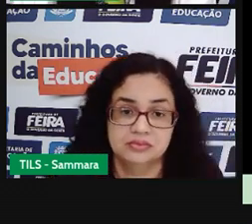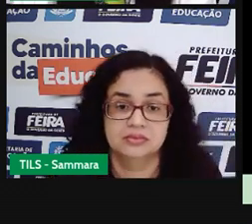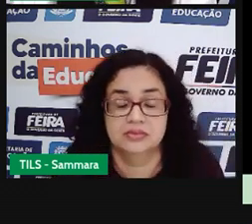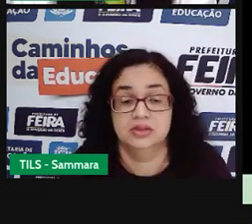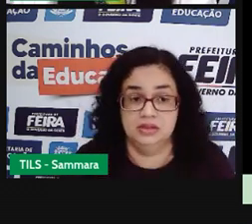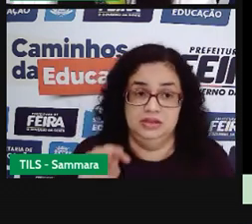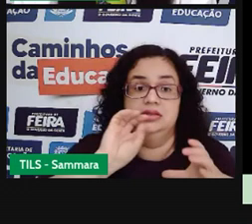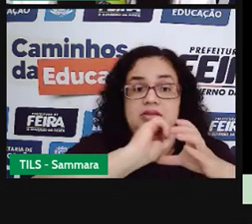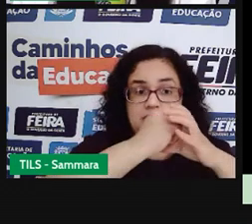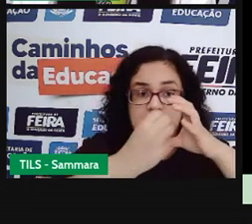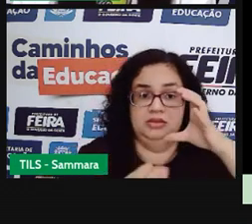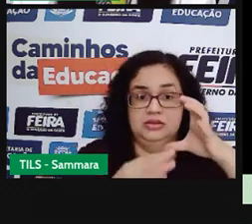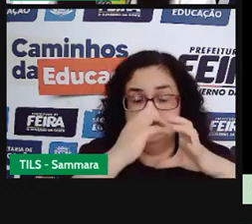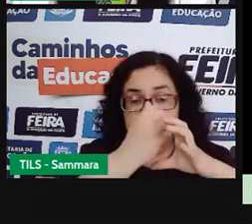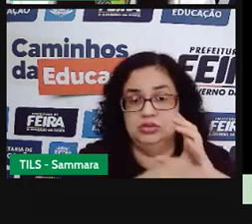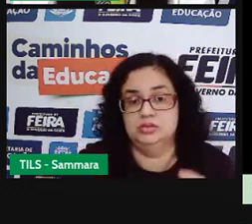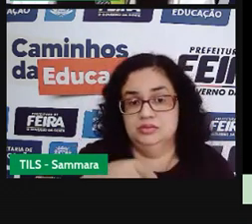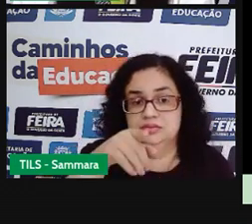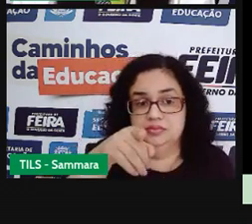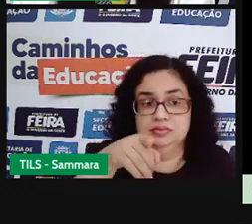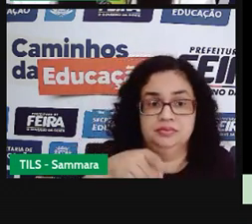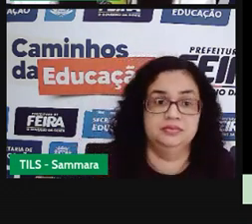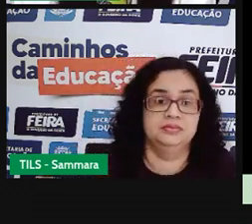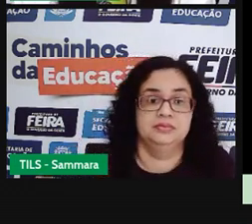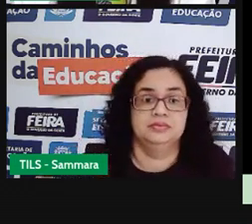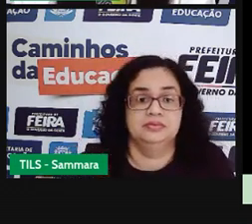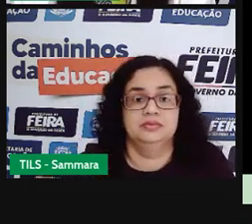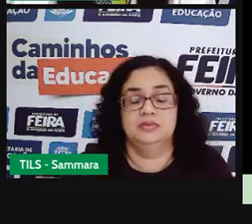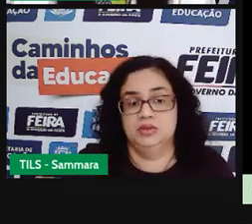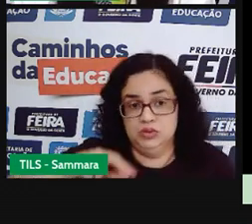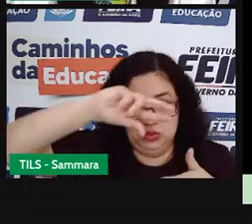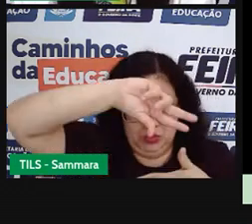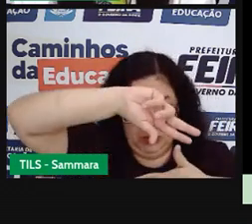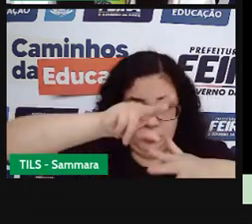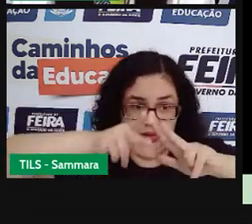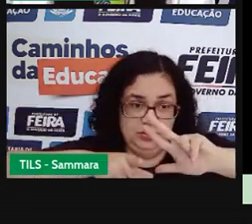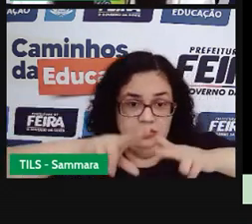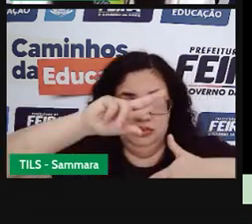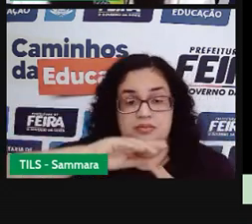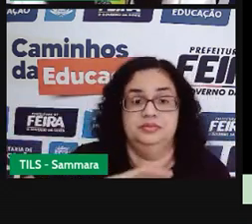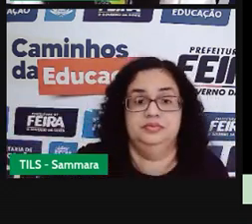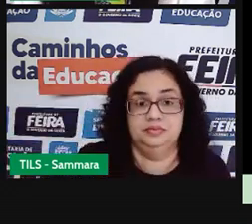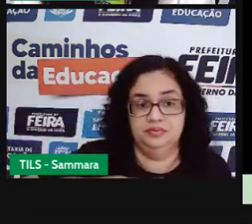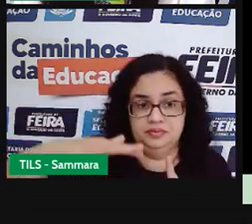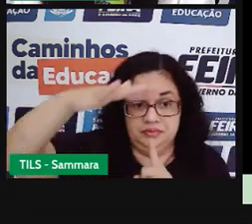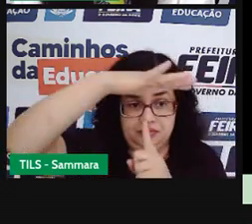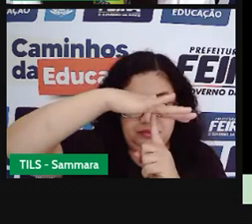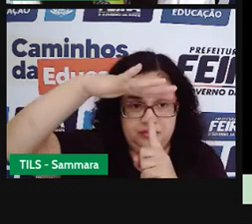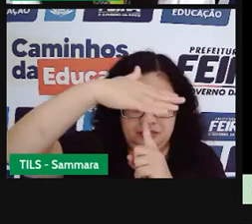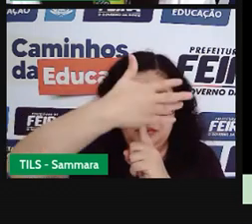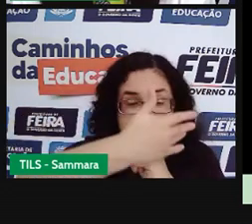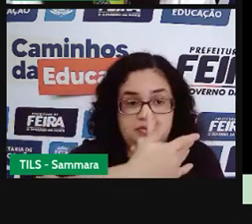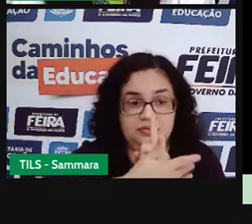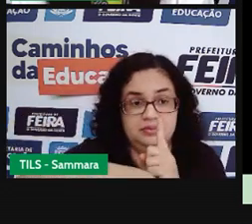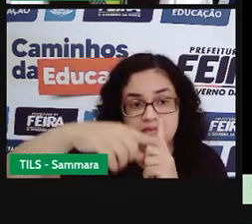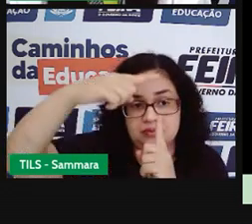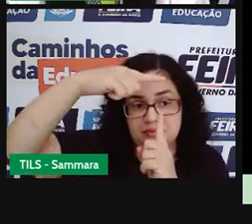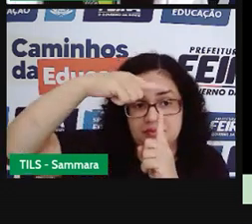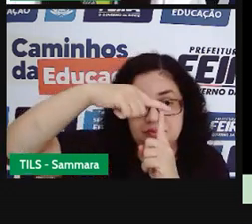poliedros poliedros eles apresentam aí acima aresta e vértice